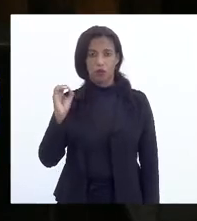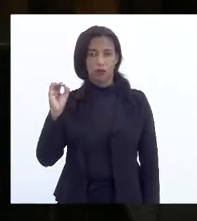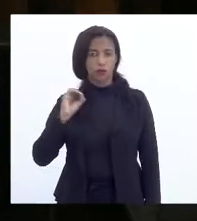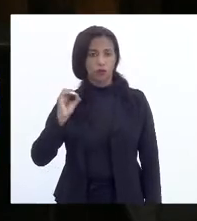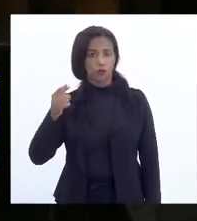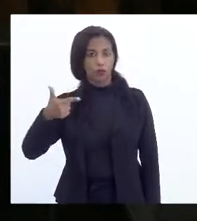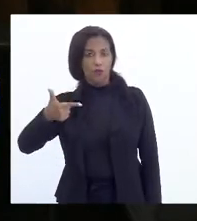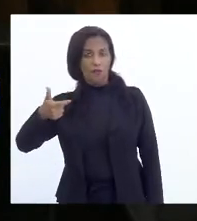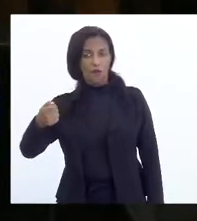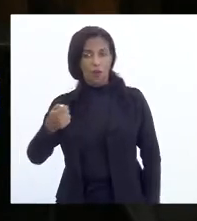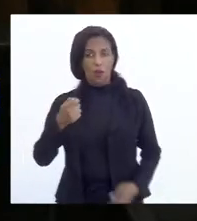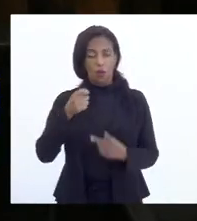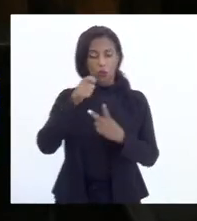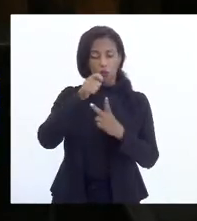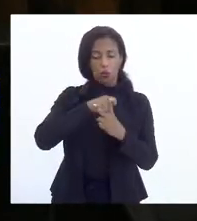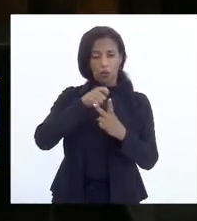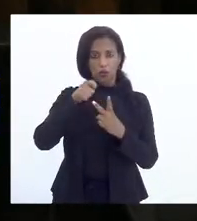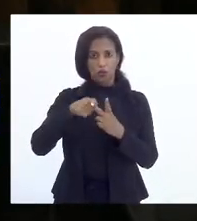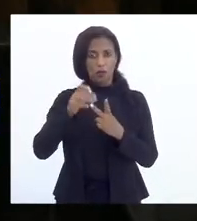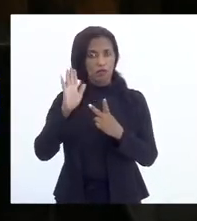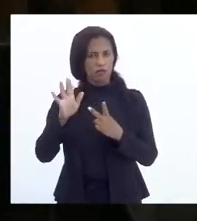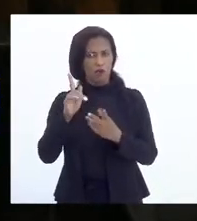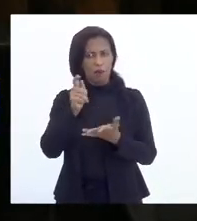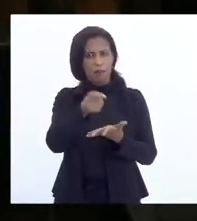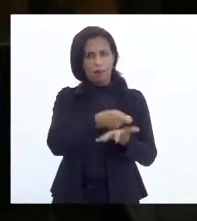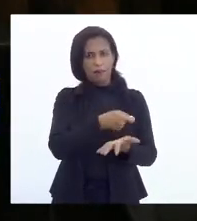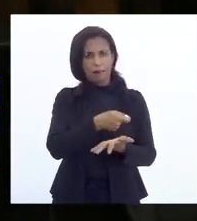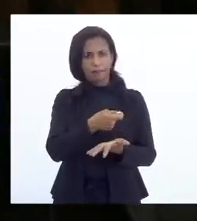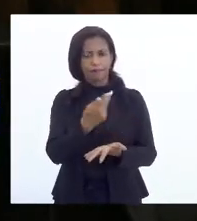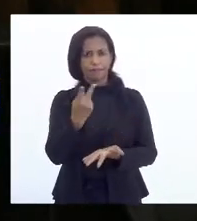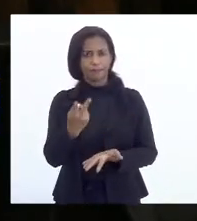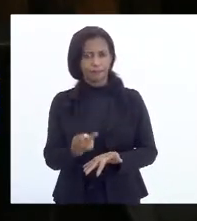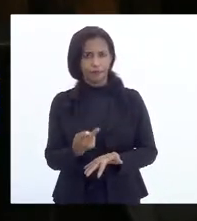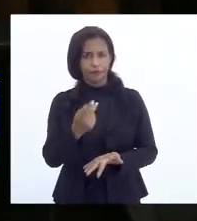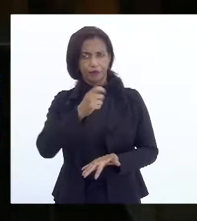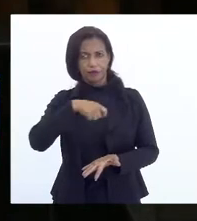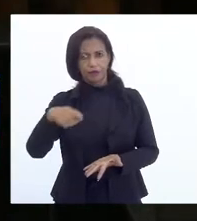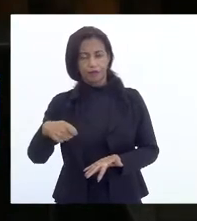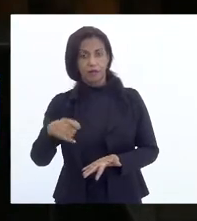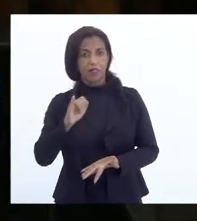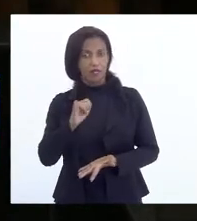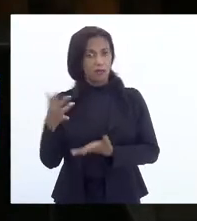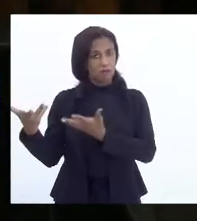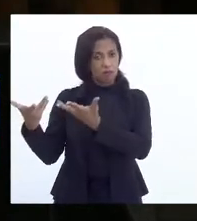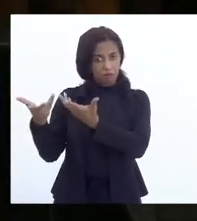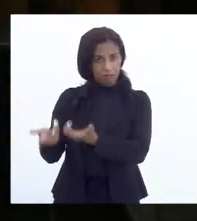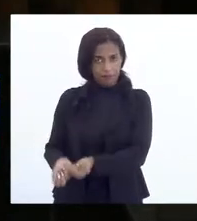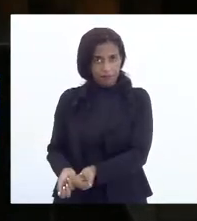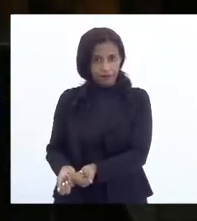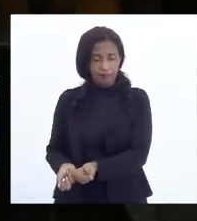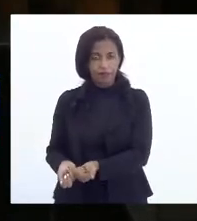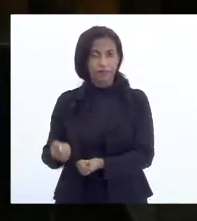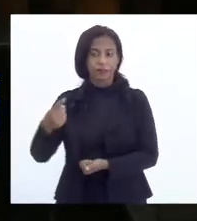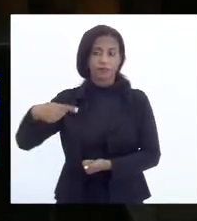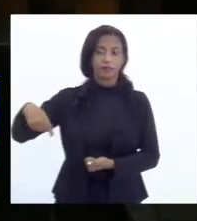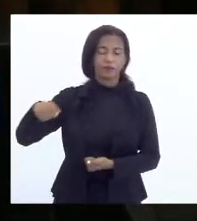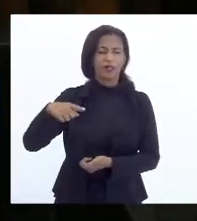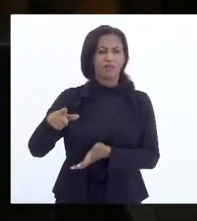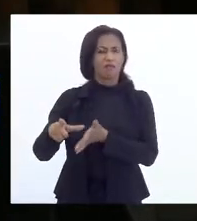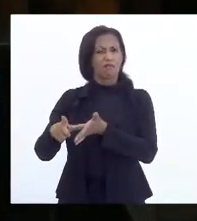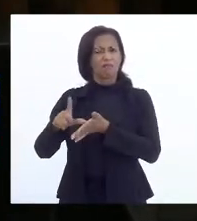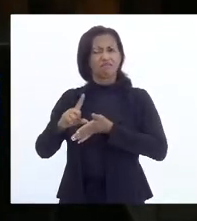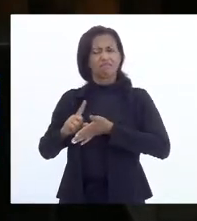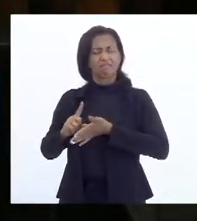passaram-se 2 meses da assinatura. E se eles querem assumir, eles estão se